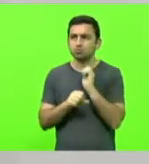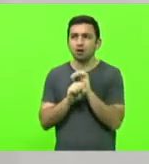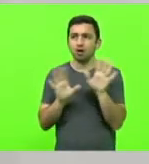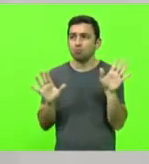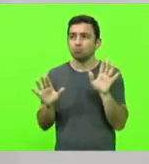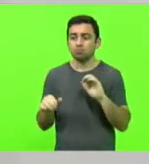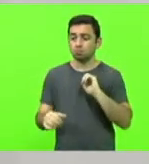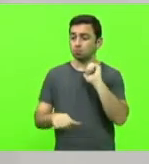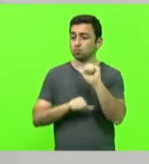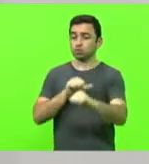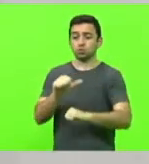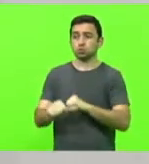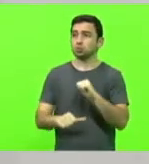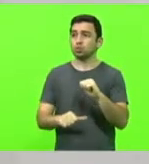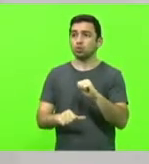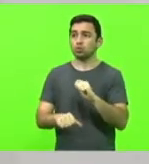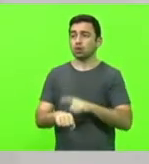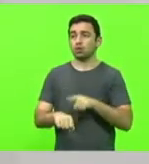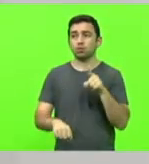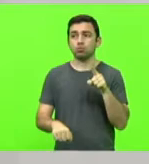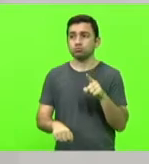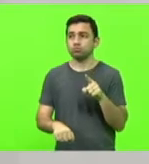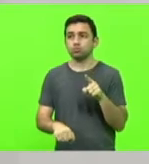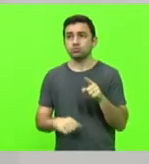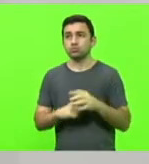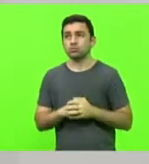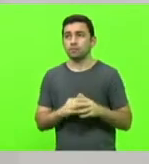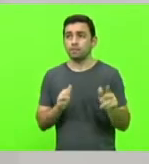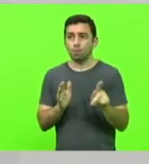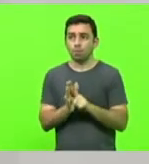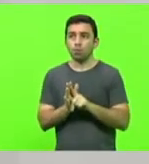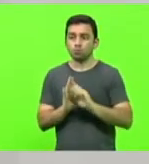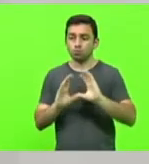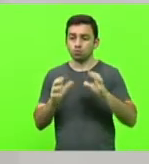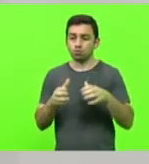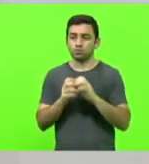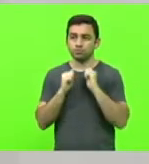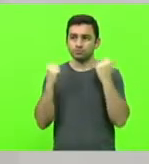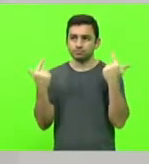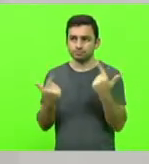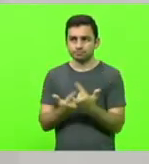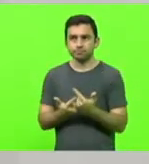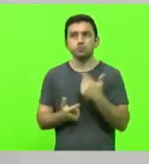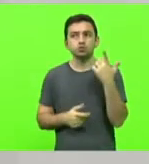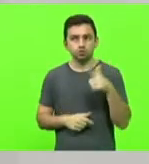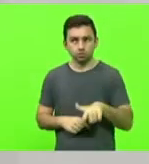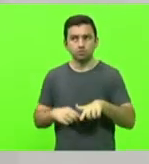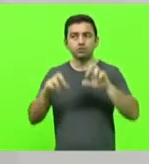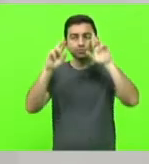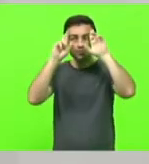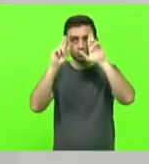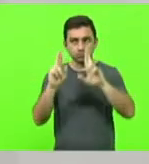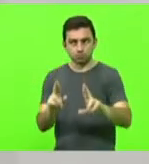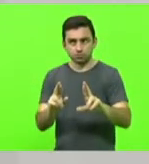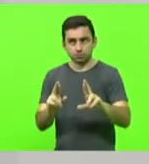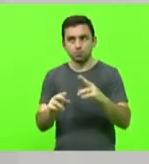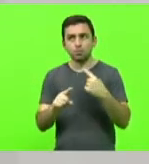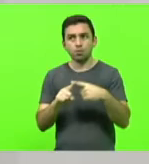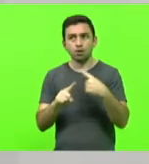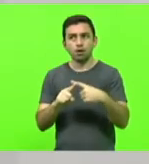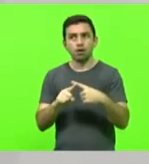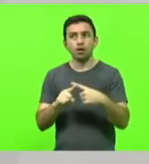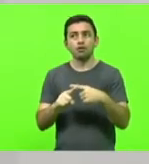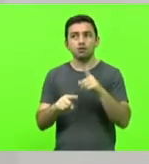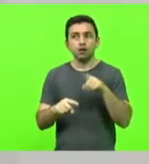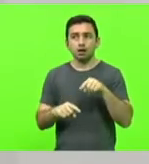mudança incompreendida por nós, do Parlamento catarinense. Repito, respeitamos, porque é um cargo de livre